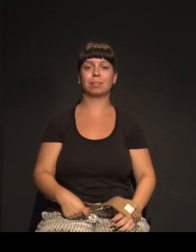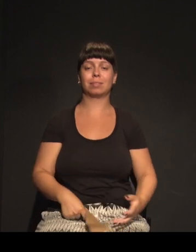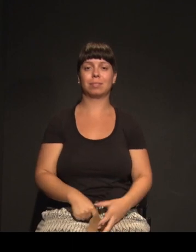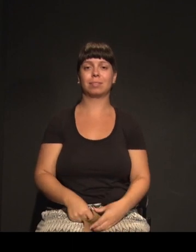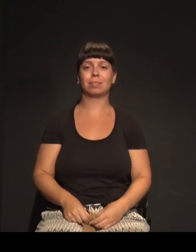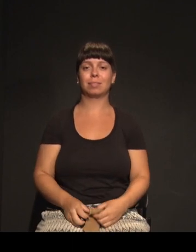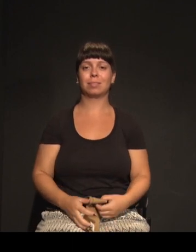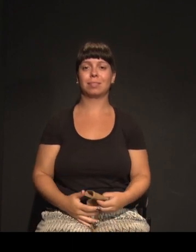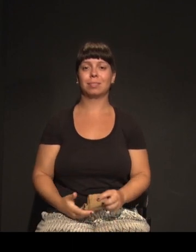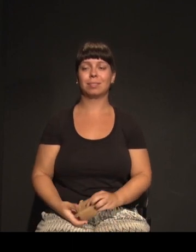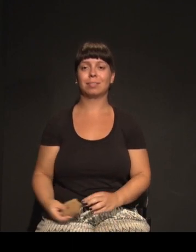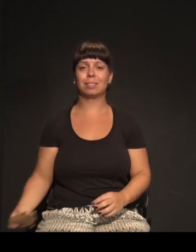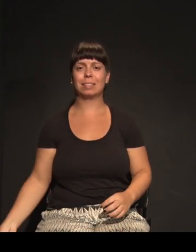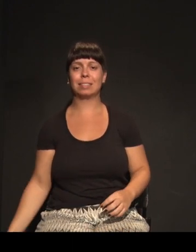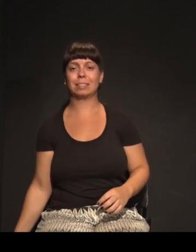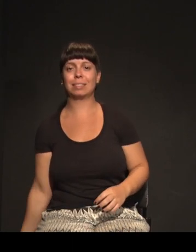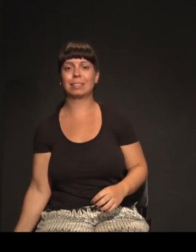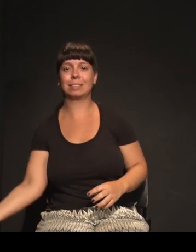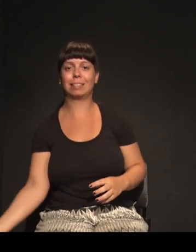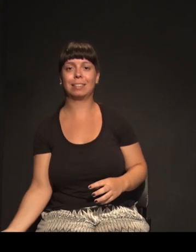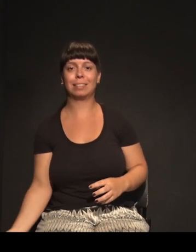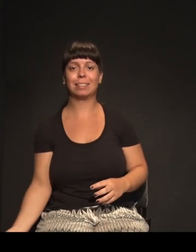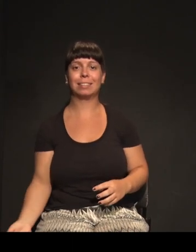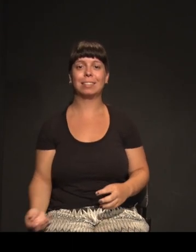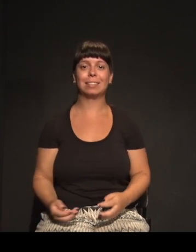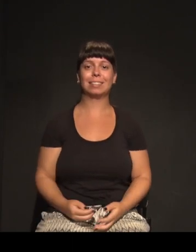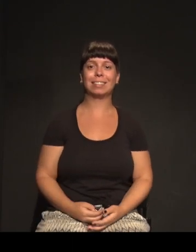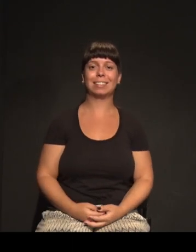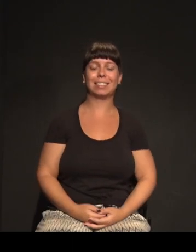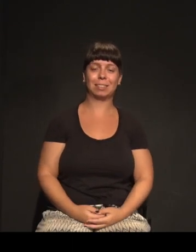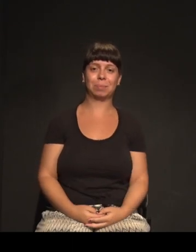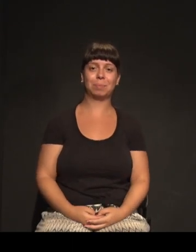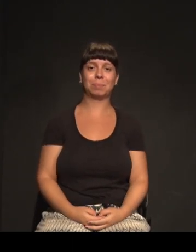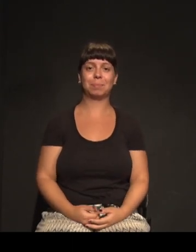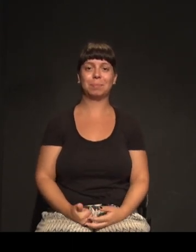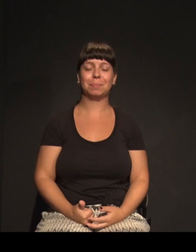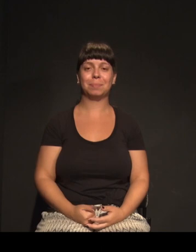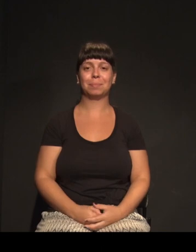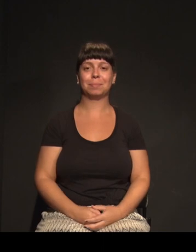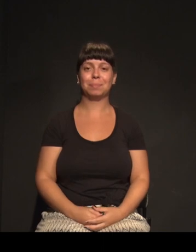votar nele já fazendo essa mediação